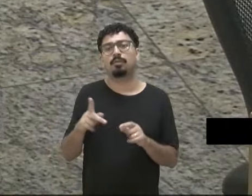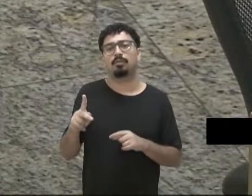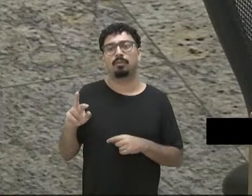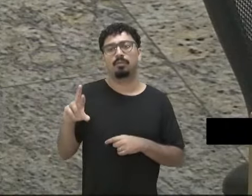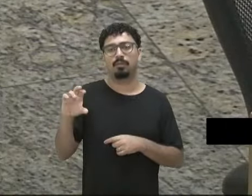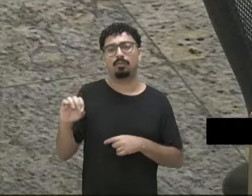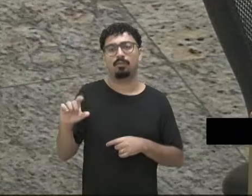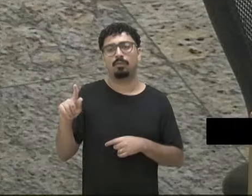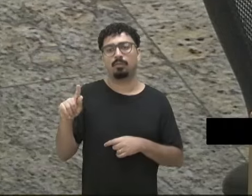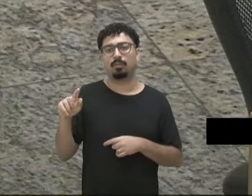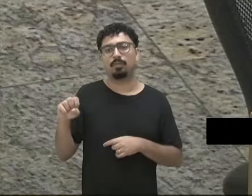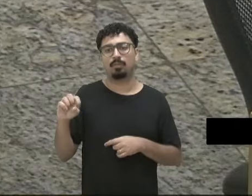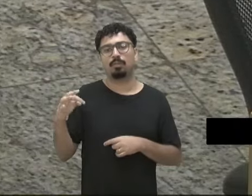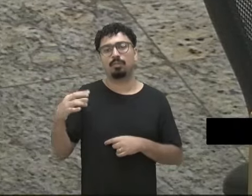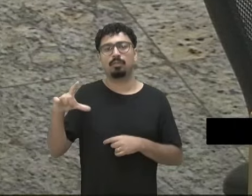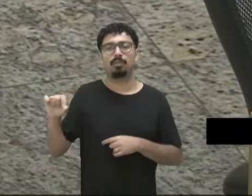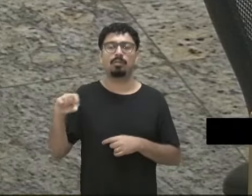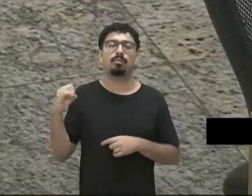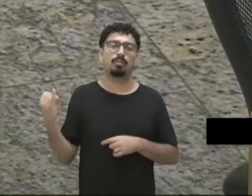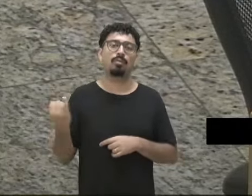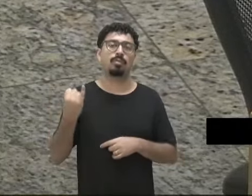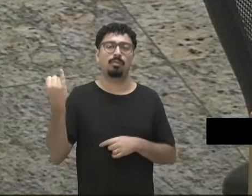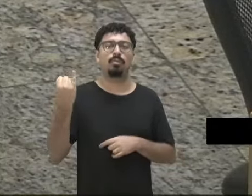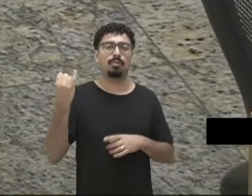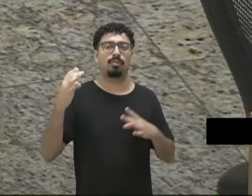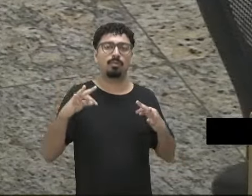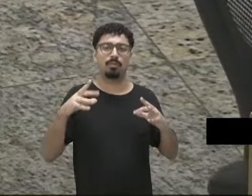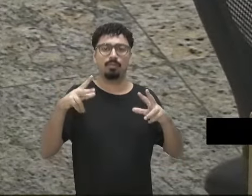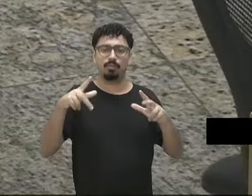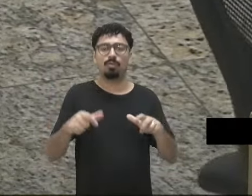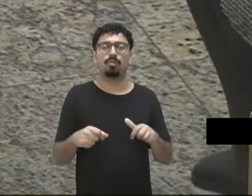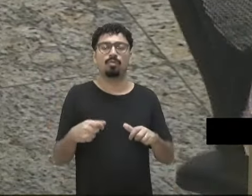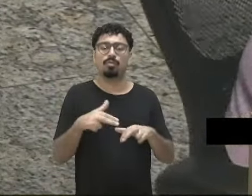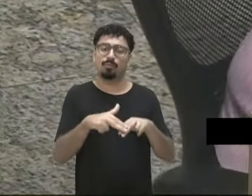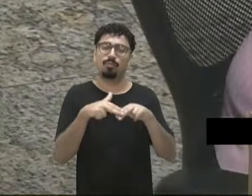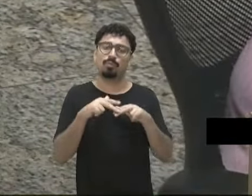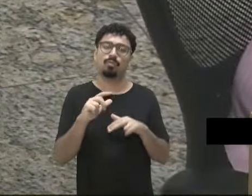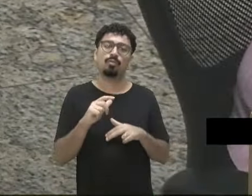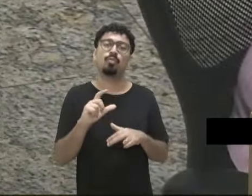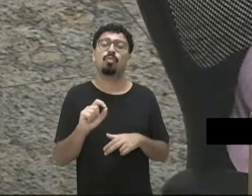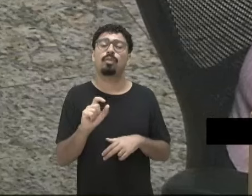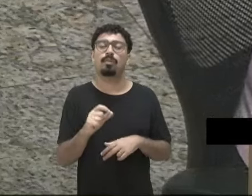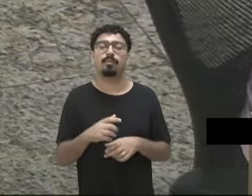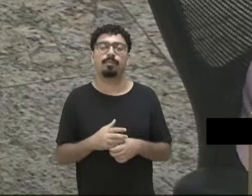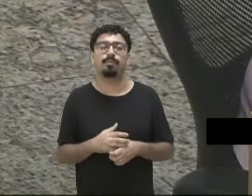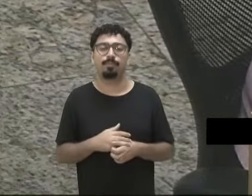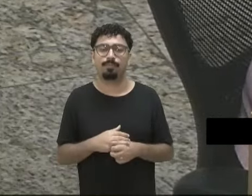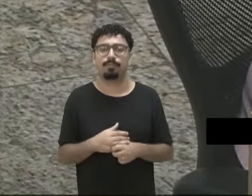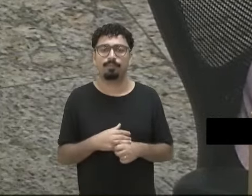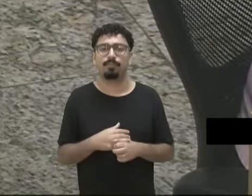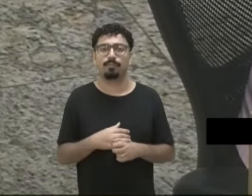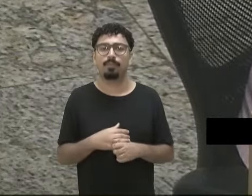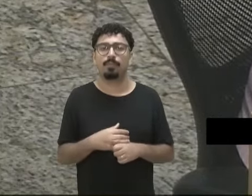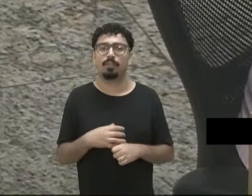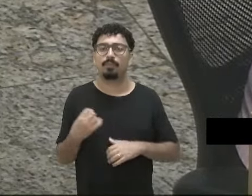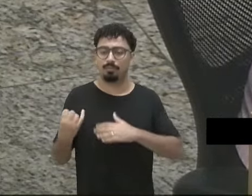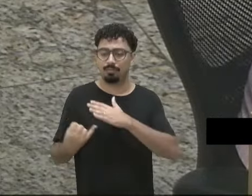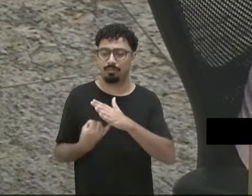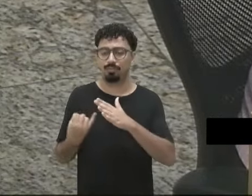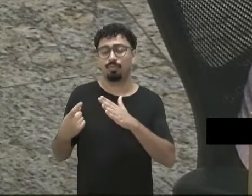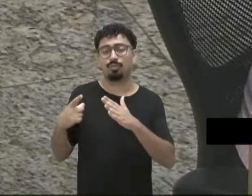ele é muito importante para todos os institutos de previdência, porque, por exemplo, quando um instituto atinge